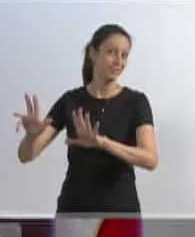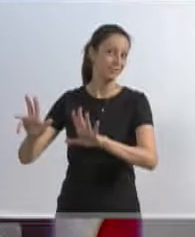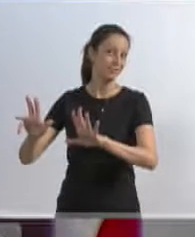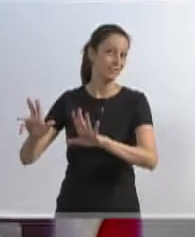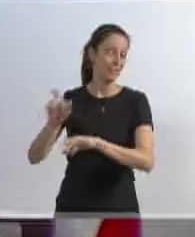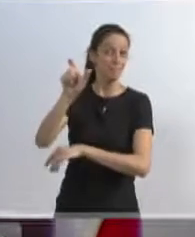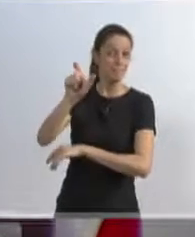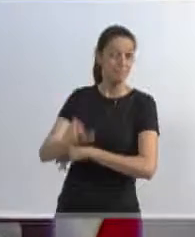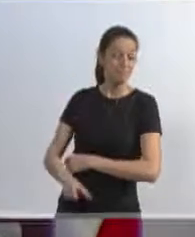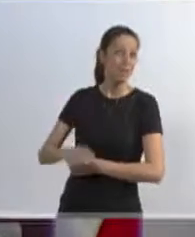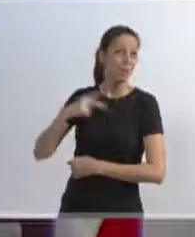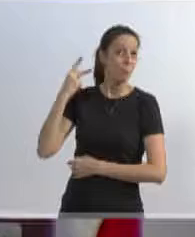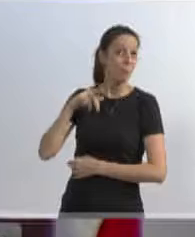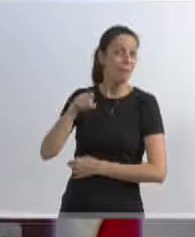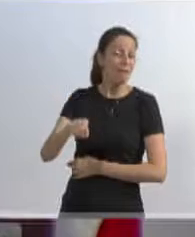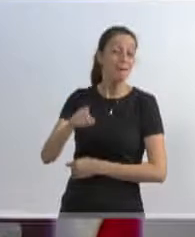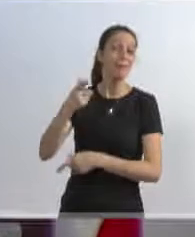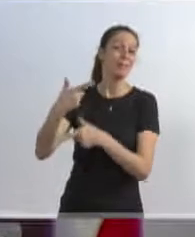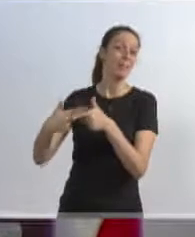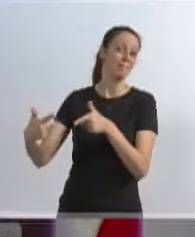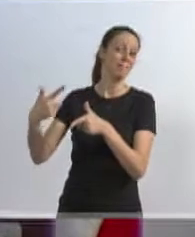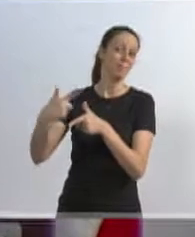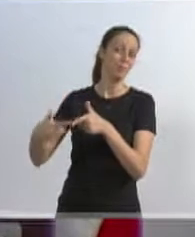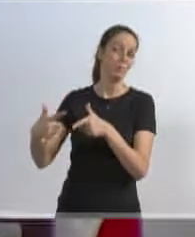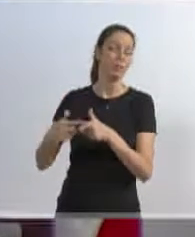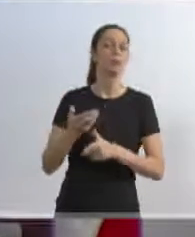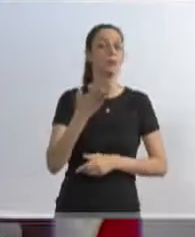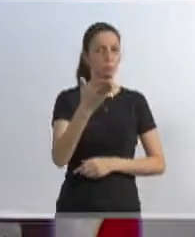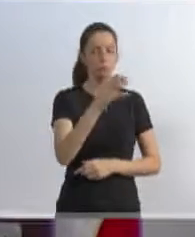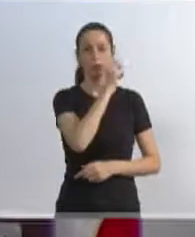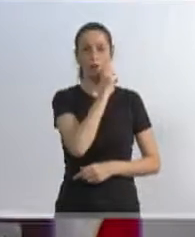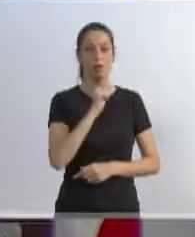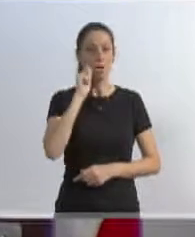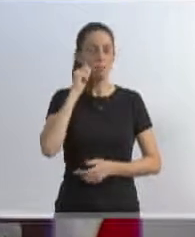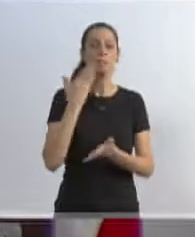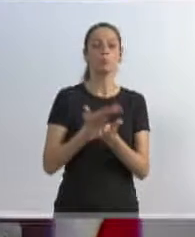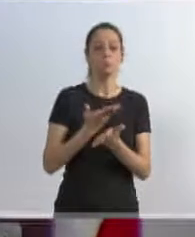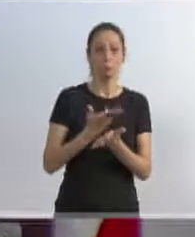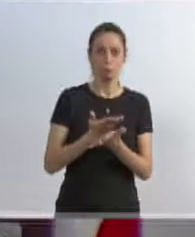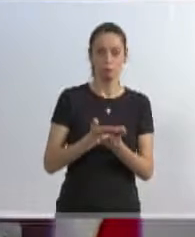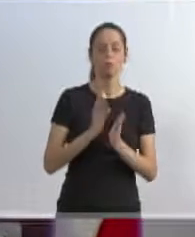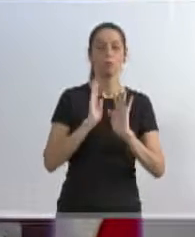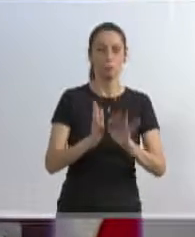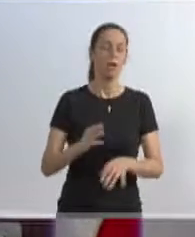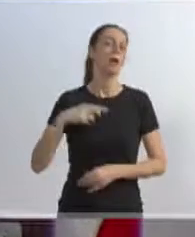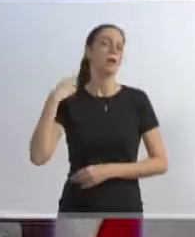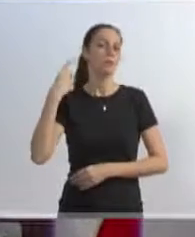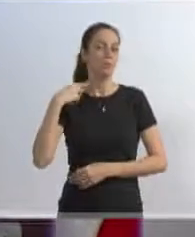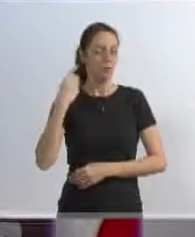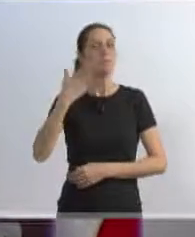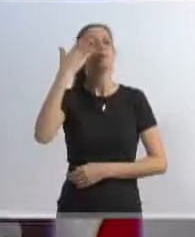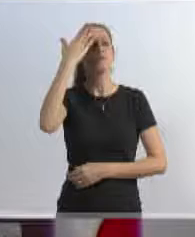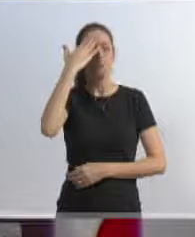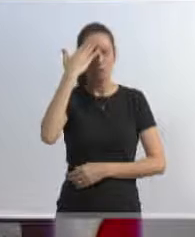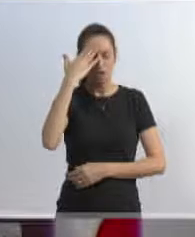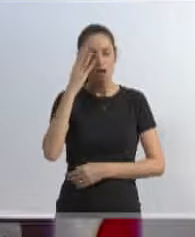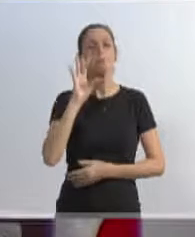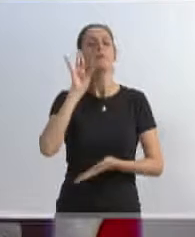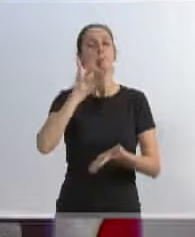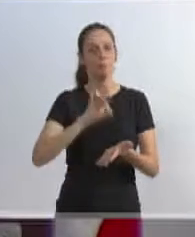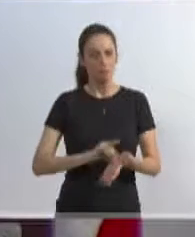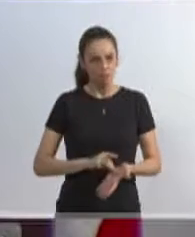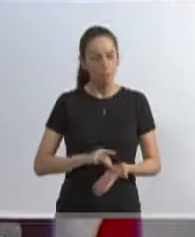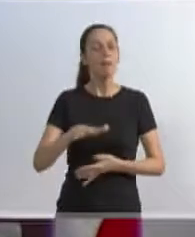com políticos o senhor que é da área de direito sabe muito bem que estou falando que também tem problema é do marcelo lanzarin